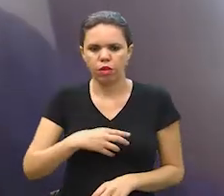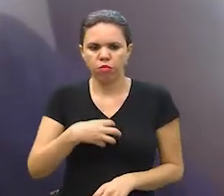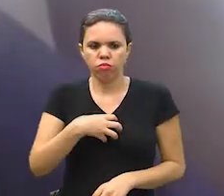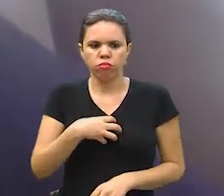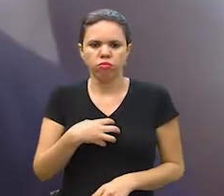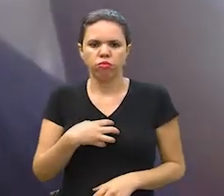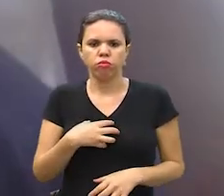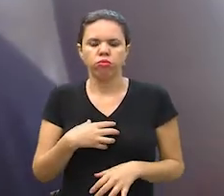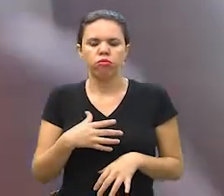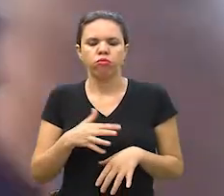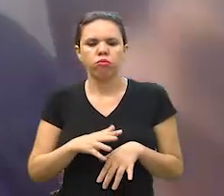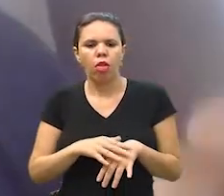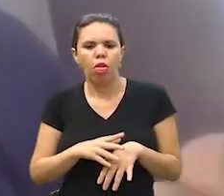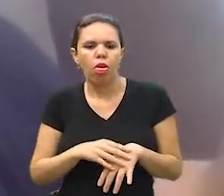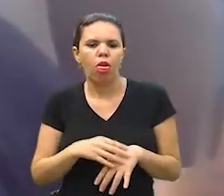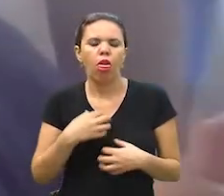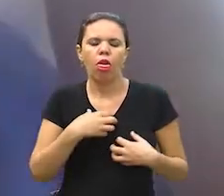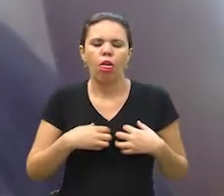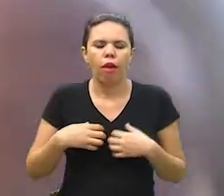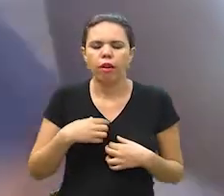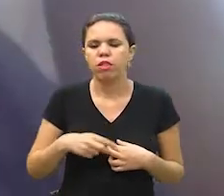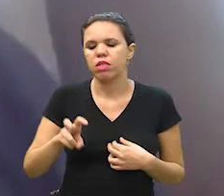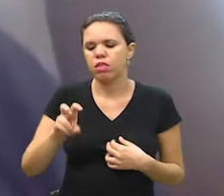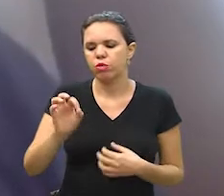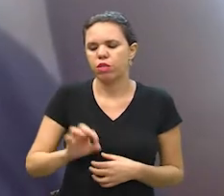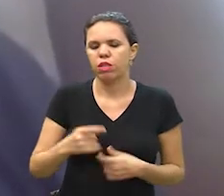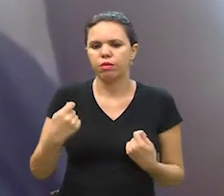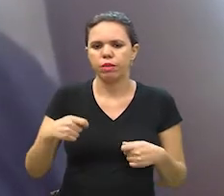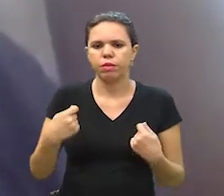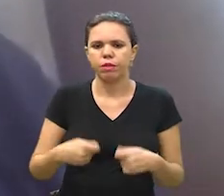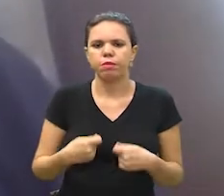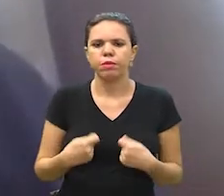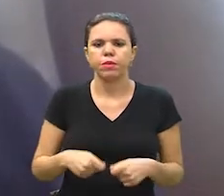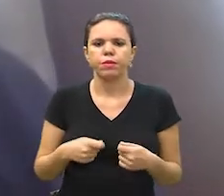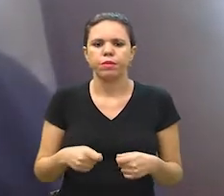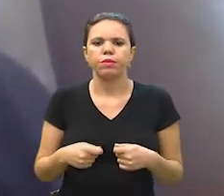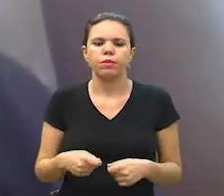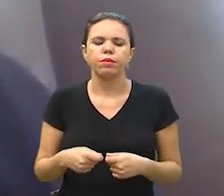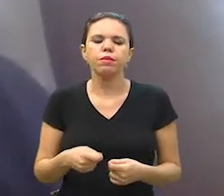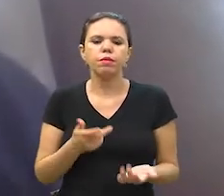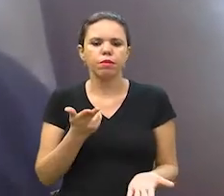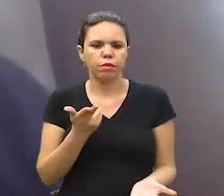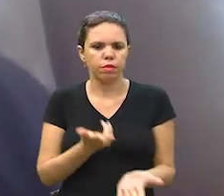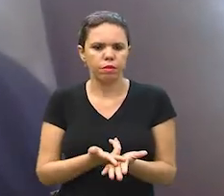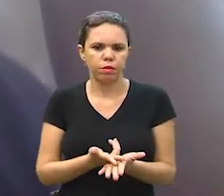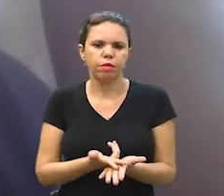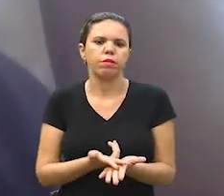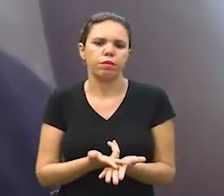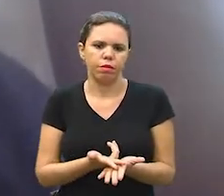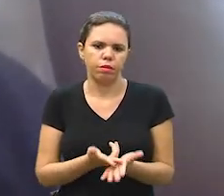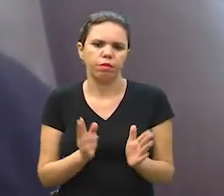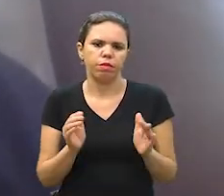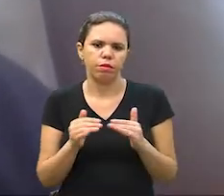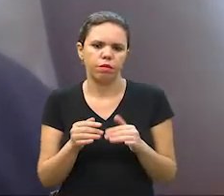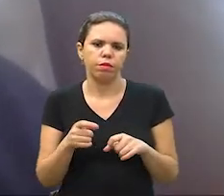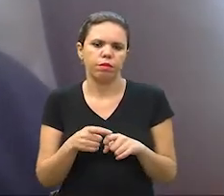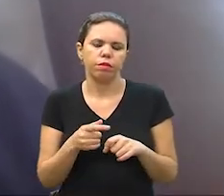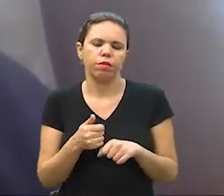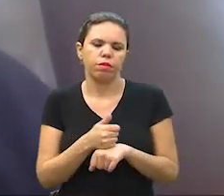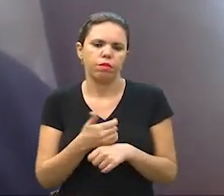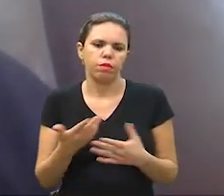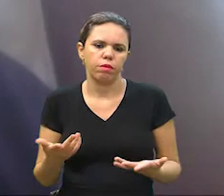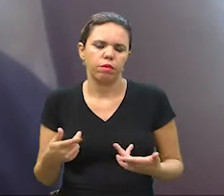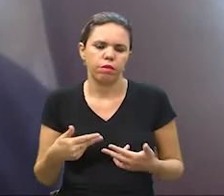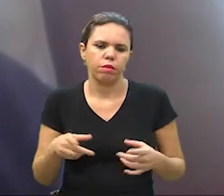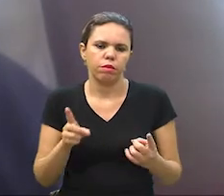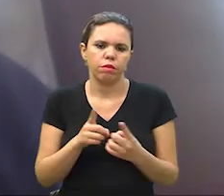sintoma. E só 5% é que vão precisar de uma atenção mais especializada,